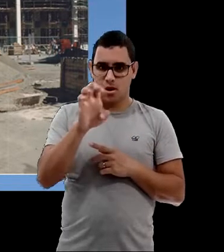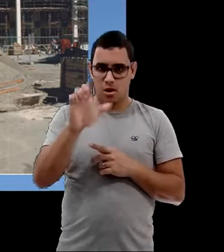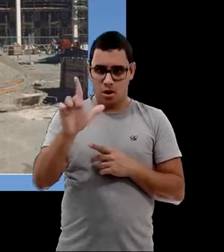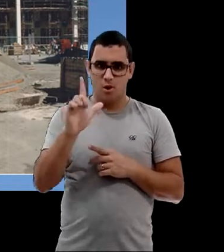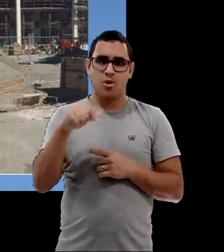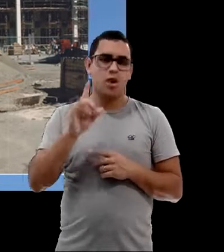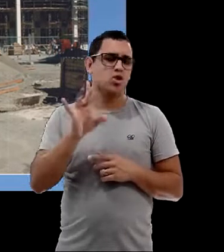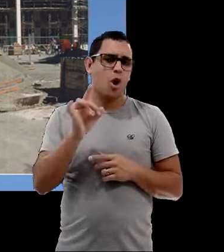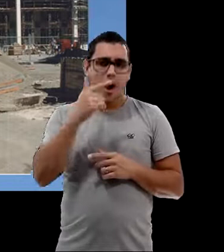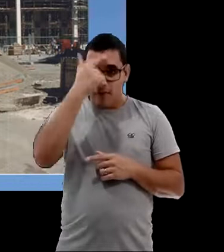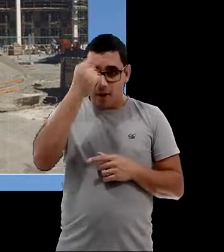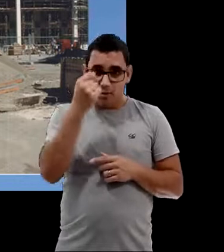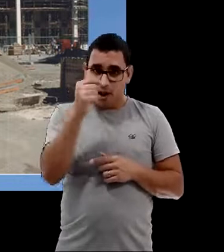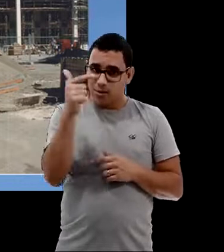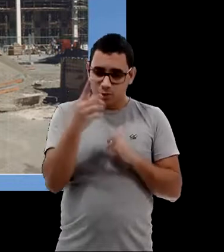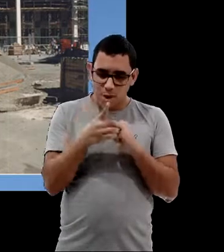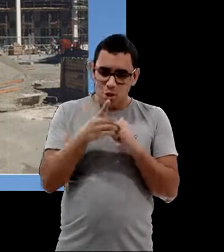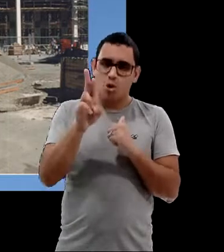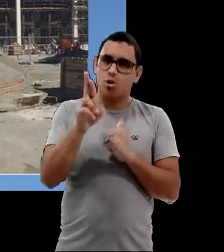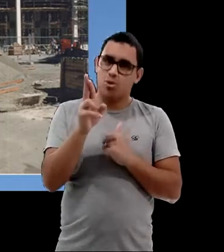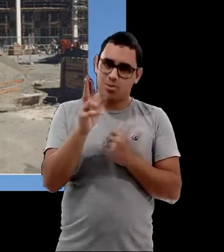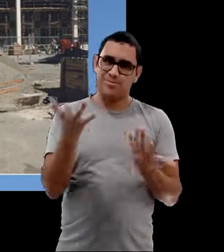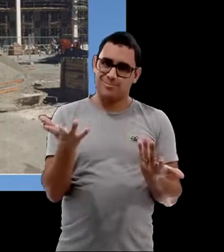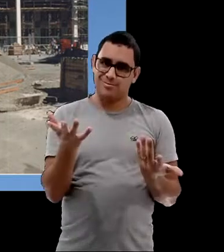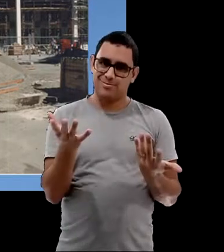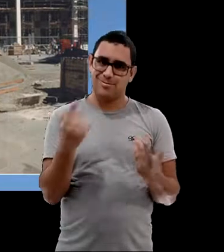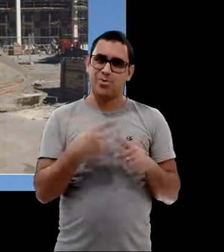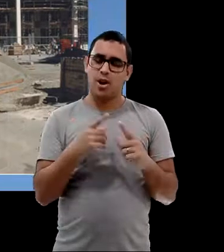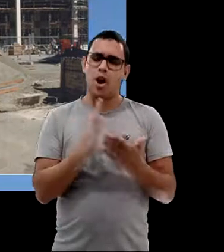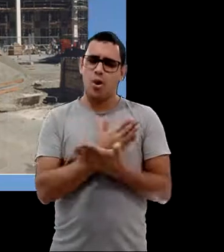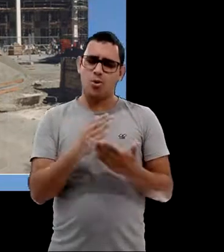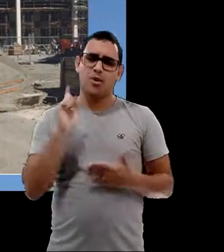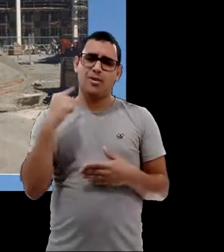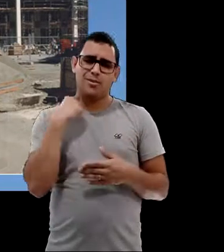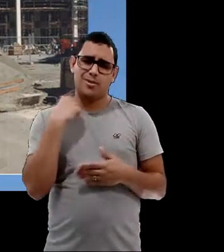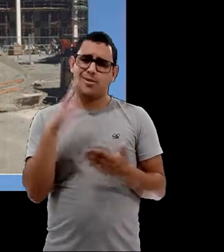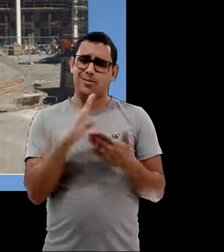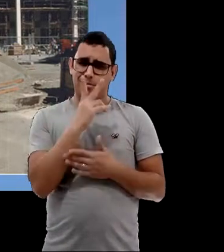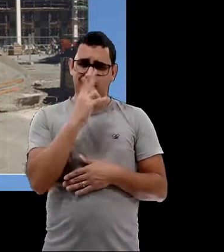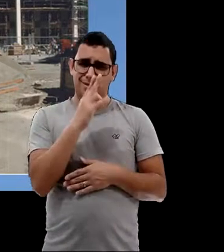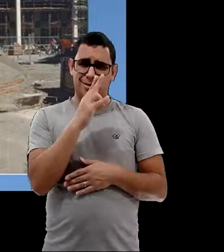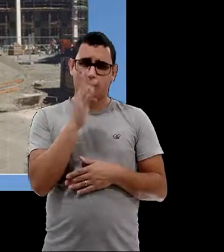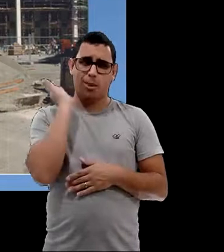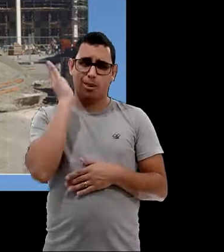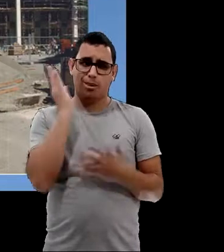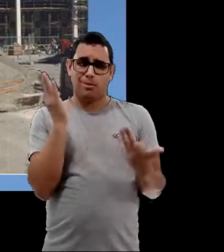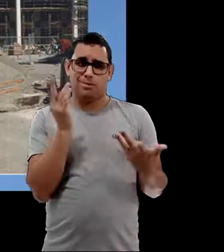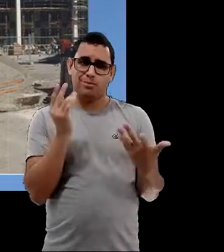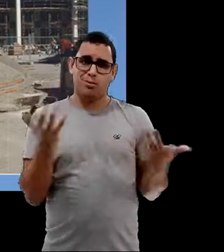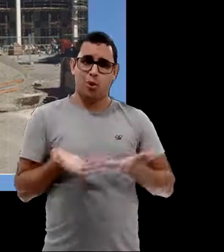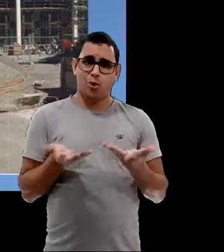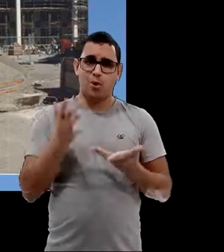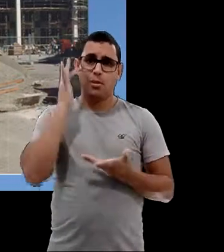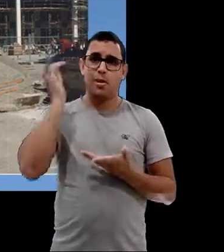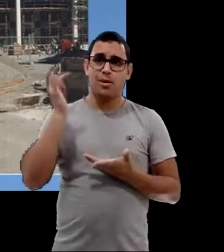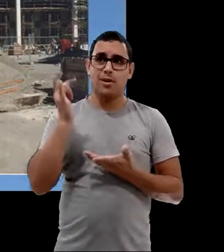direito. Mas o povo, alguns ignorantes até alguns advogados ignorantes, já se